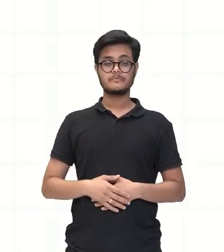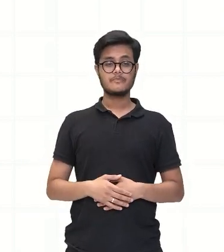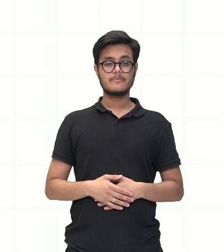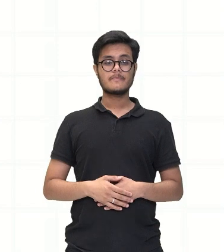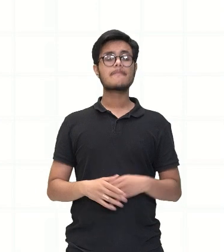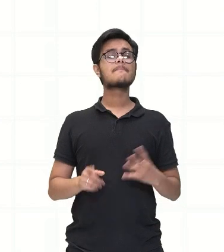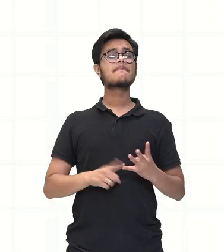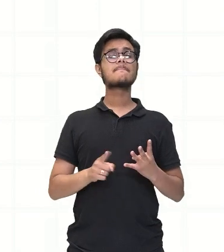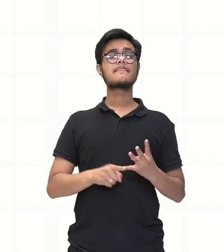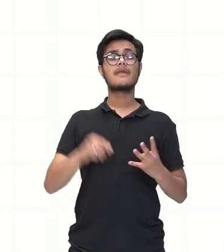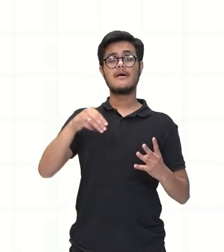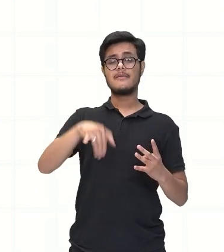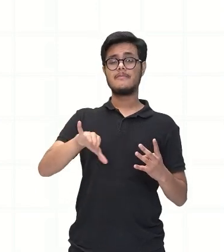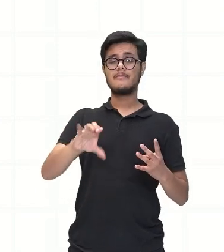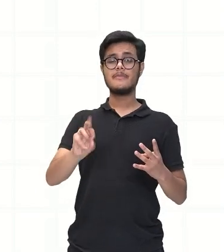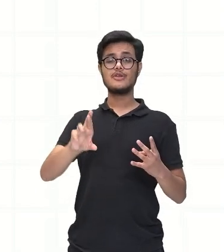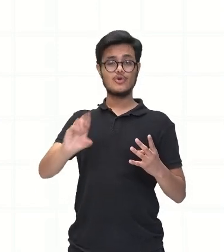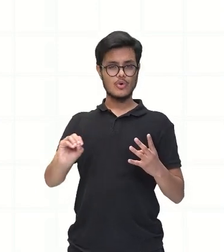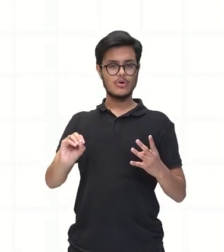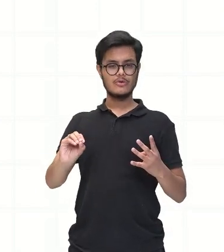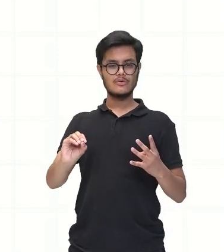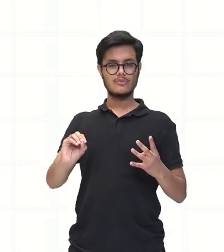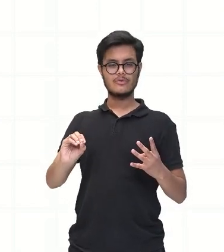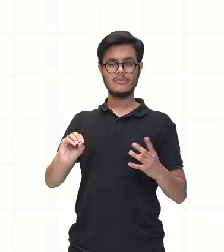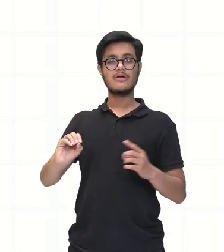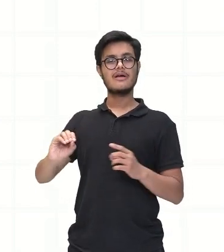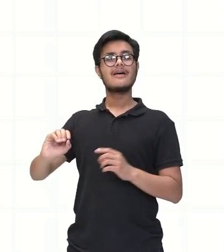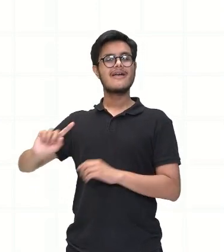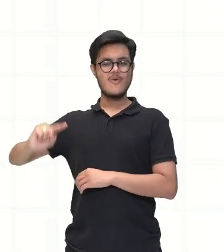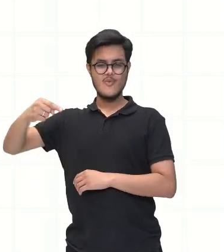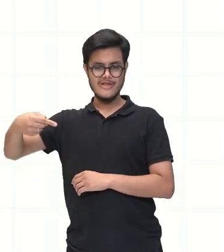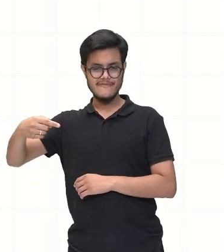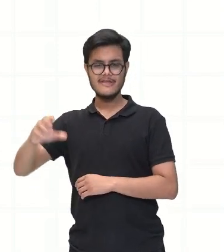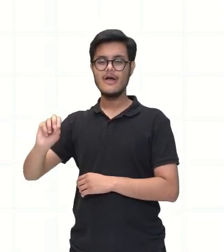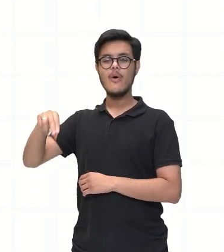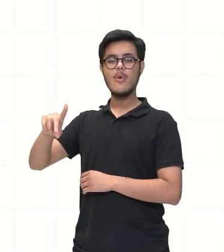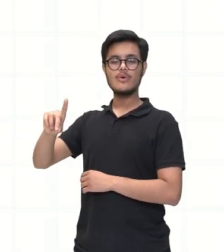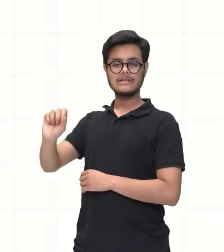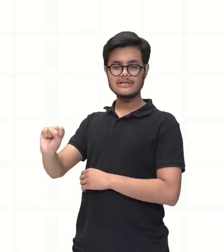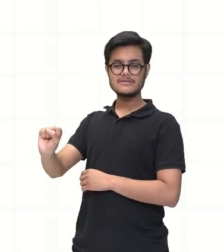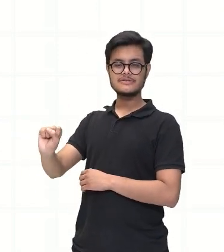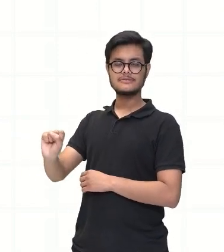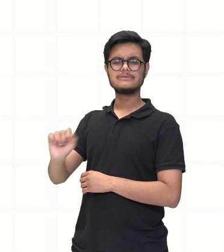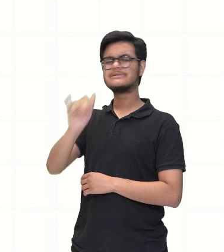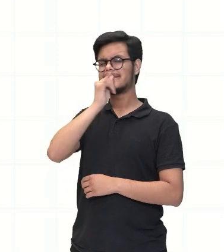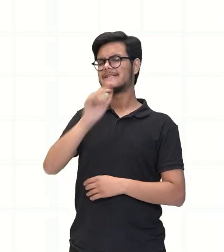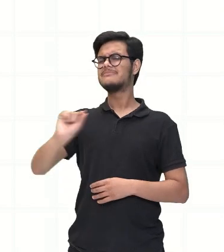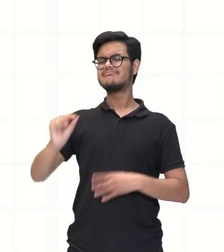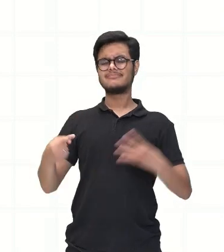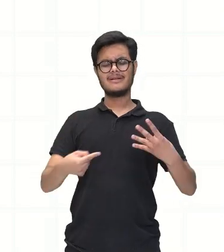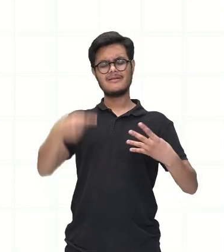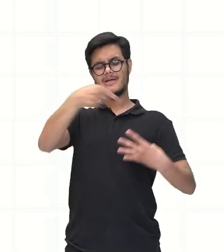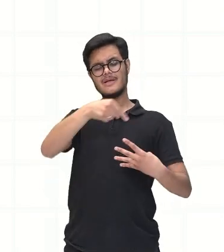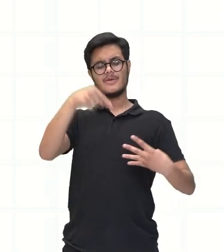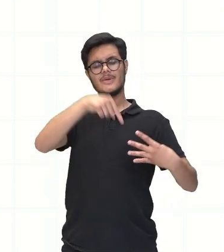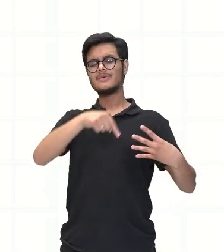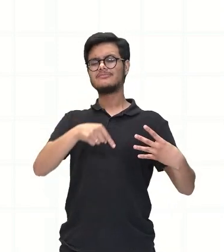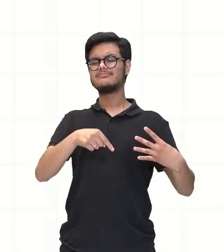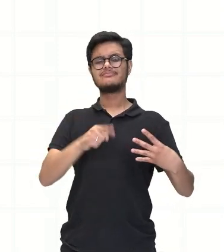palavra micro-ondas. O que ela tem de semelhante com o